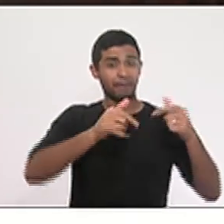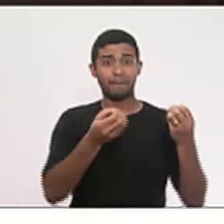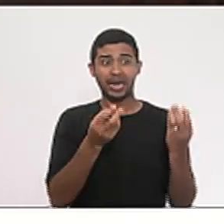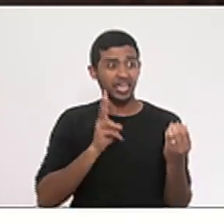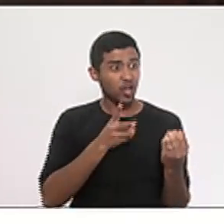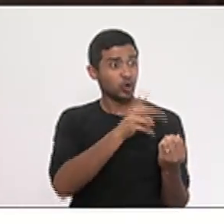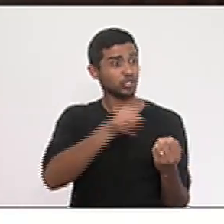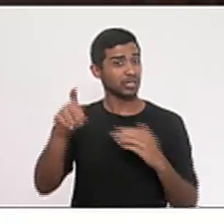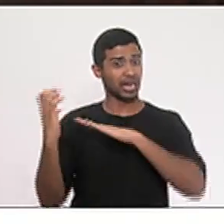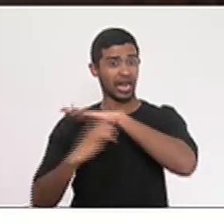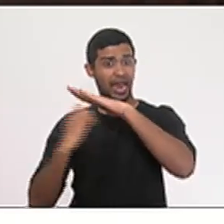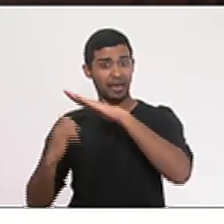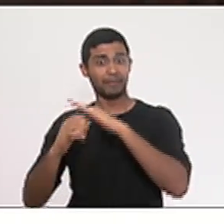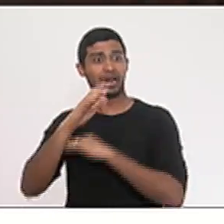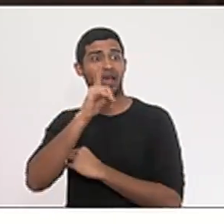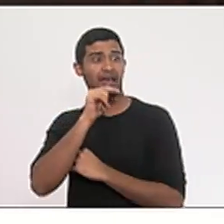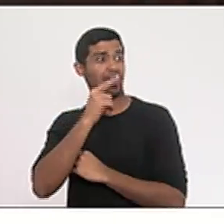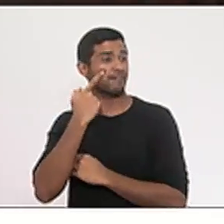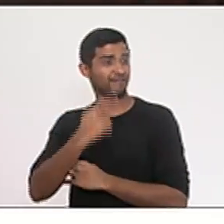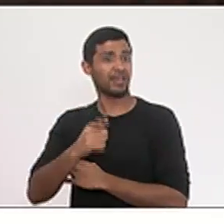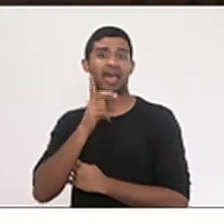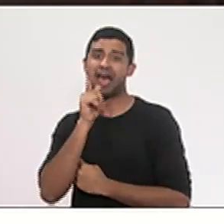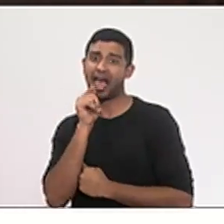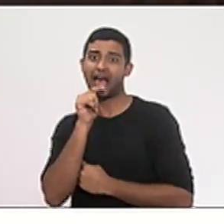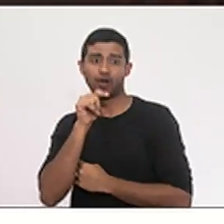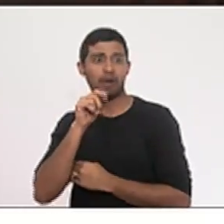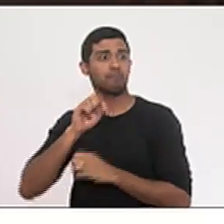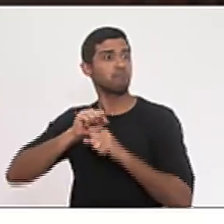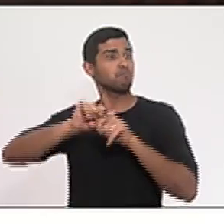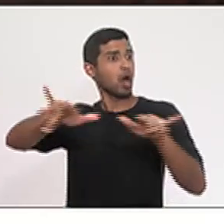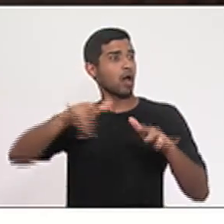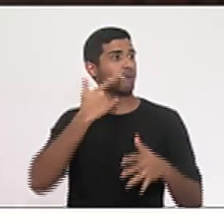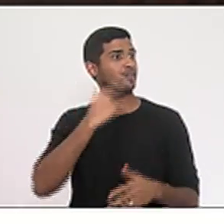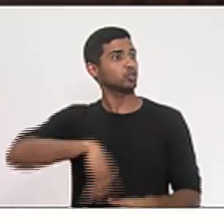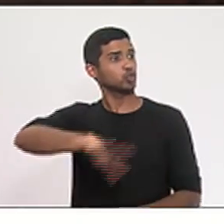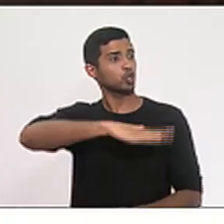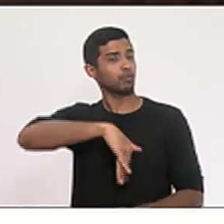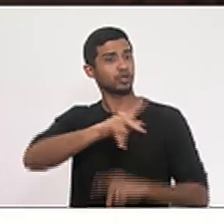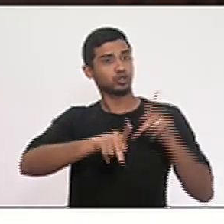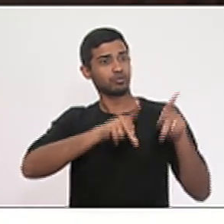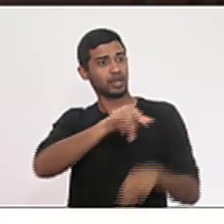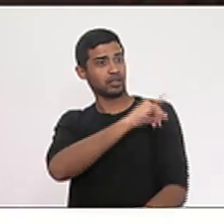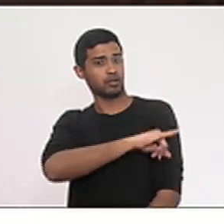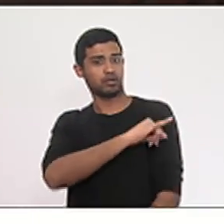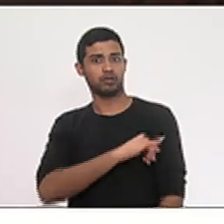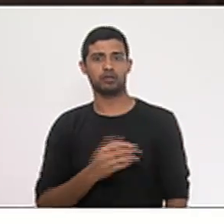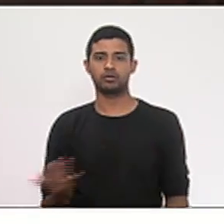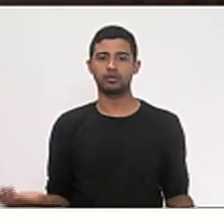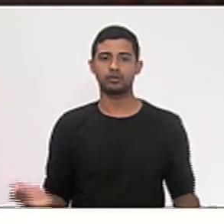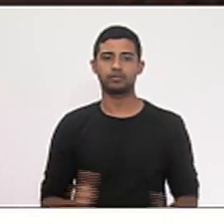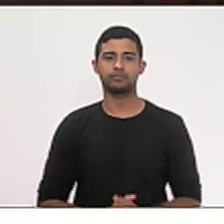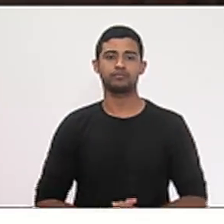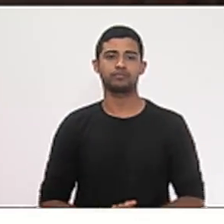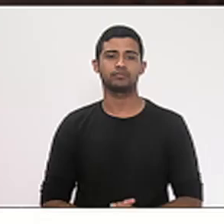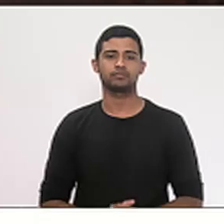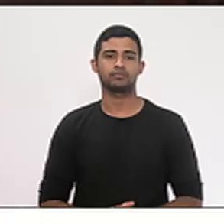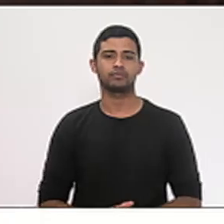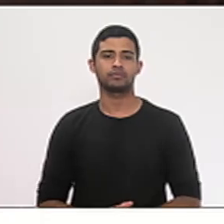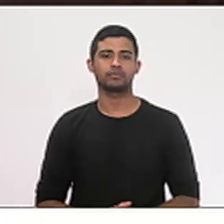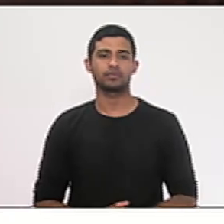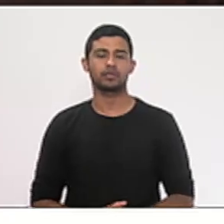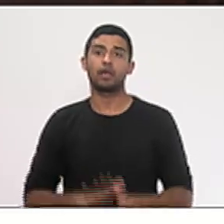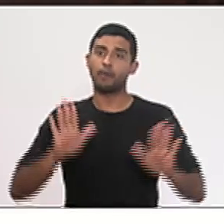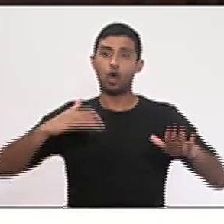manter a SEDAI entregando a sua mercadoria principal, que é a água para o povo do Rio de Janeiro. E aí, com todo